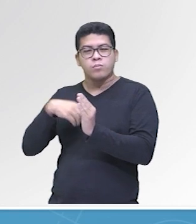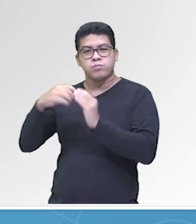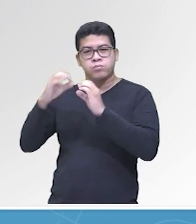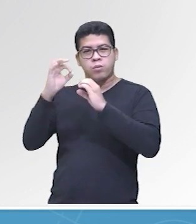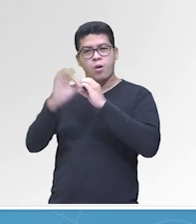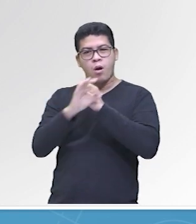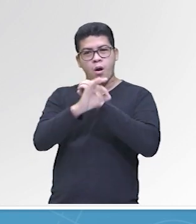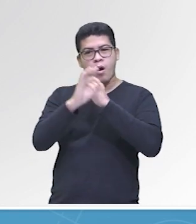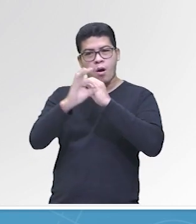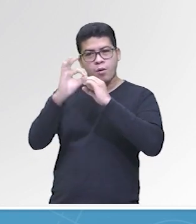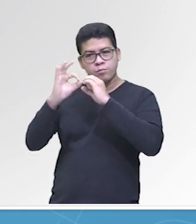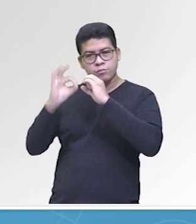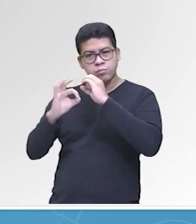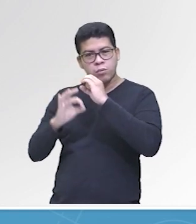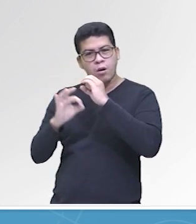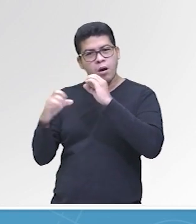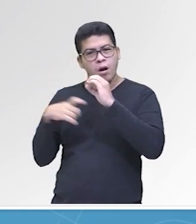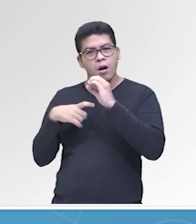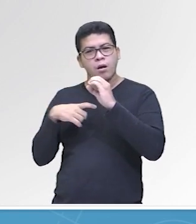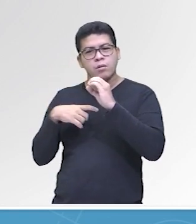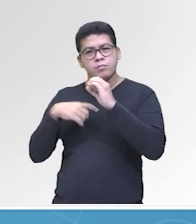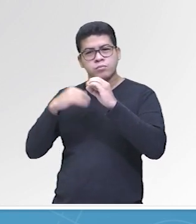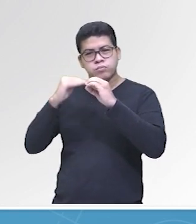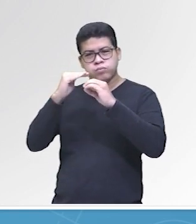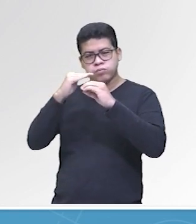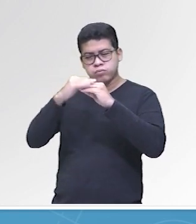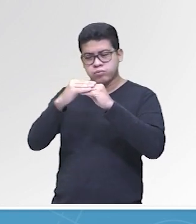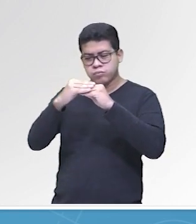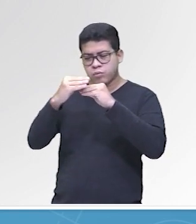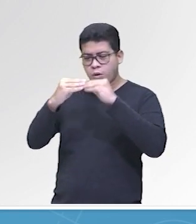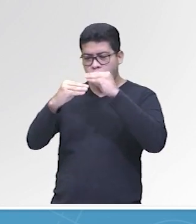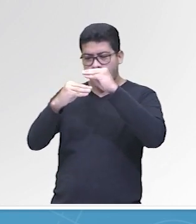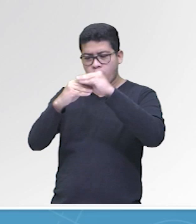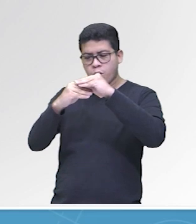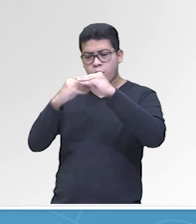plastos, eles têm a estrutura como se fossem vários